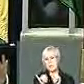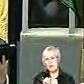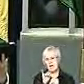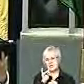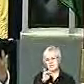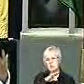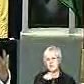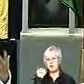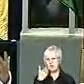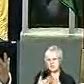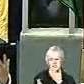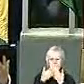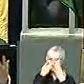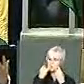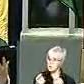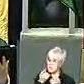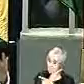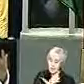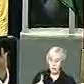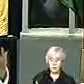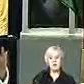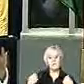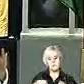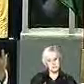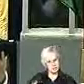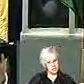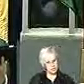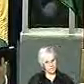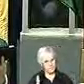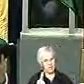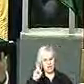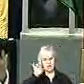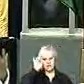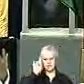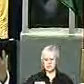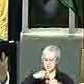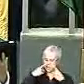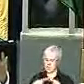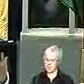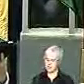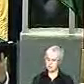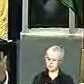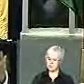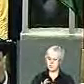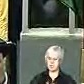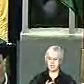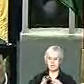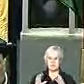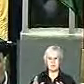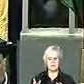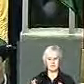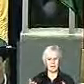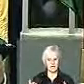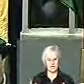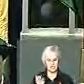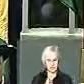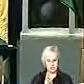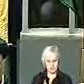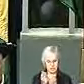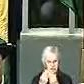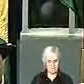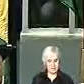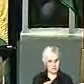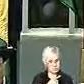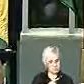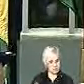a diversidade humana é desvalorizada, com que a liberdade é desconstituída. Especialmente,